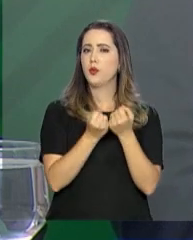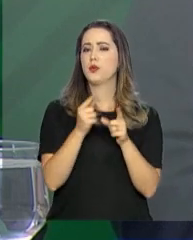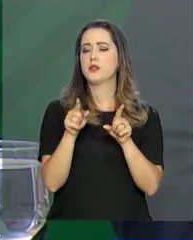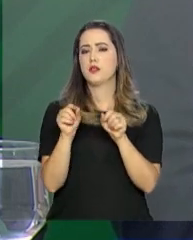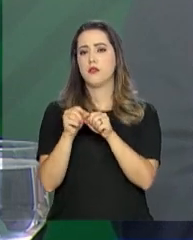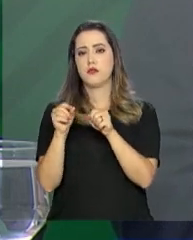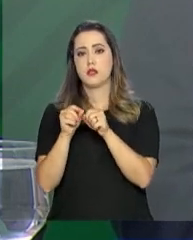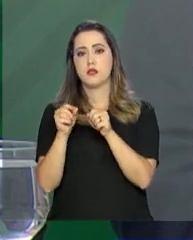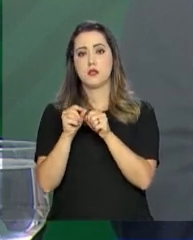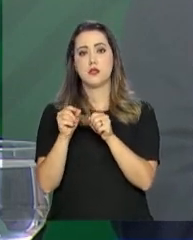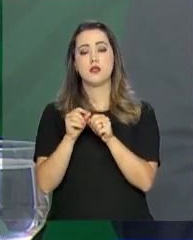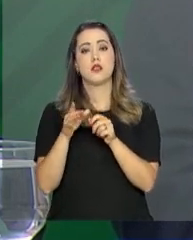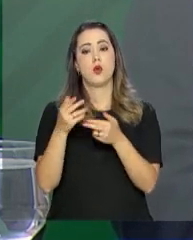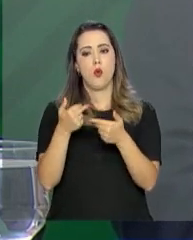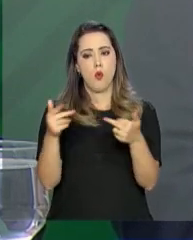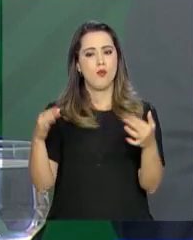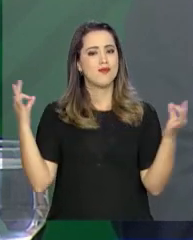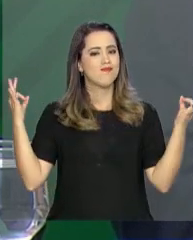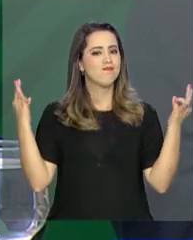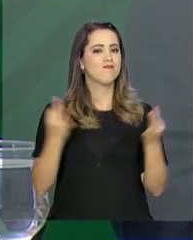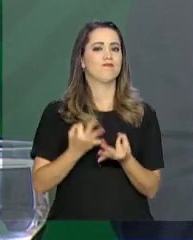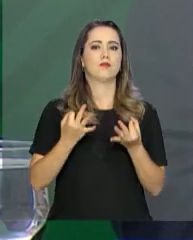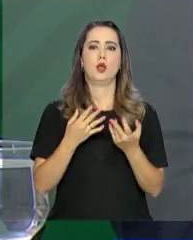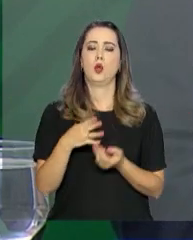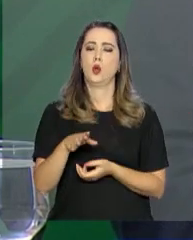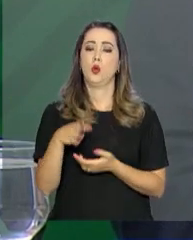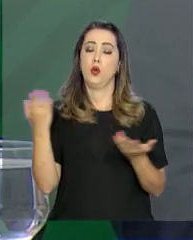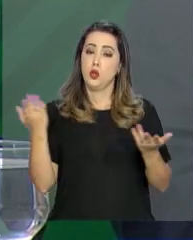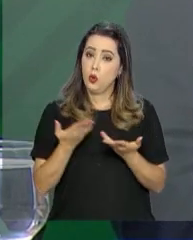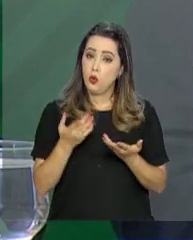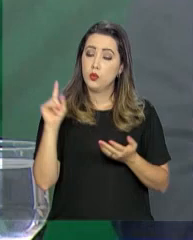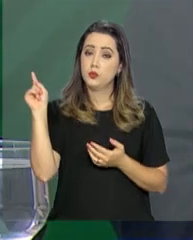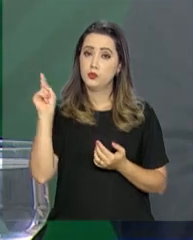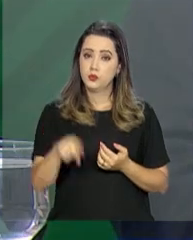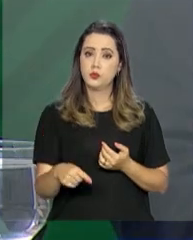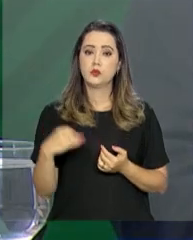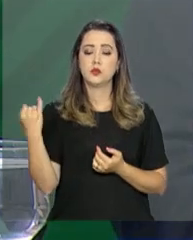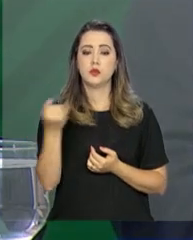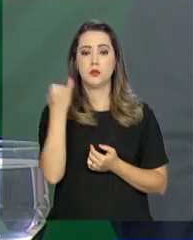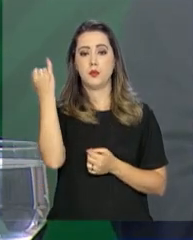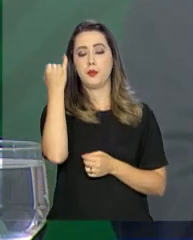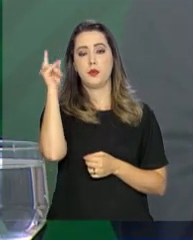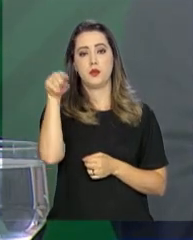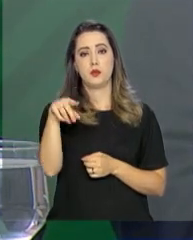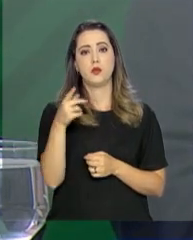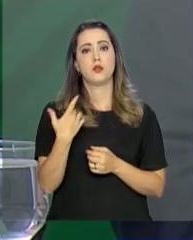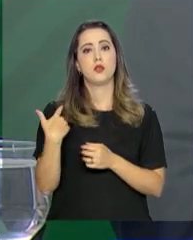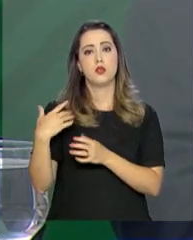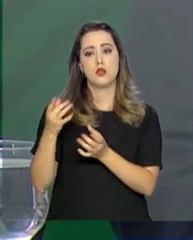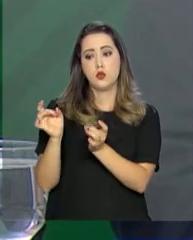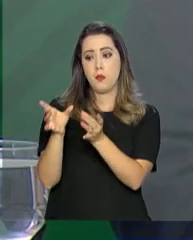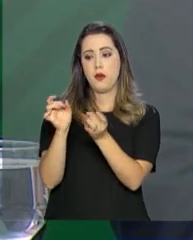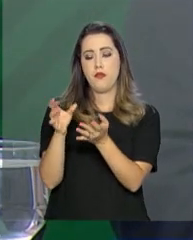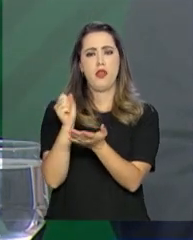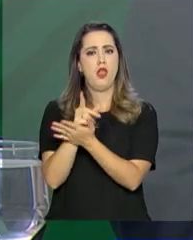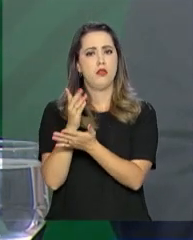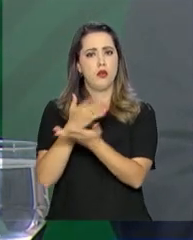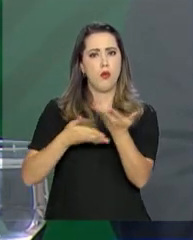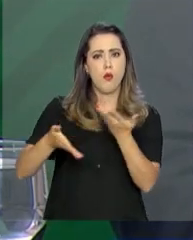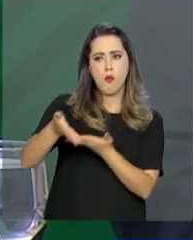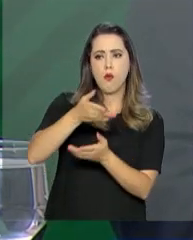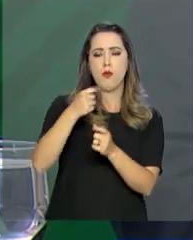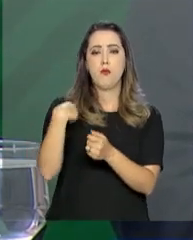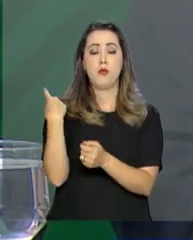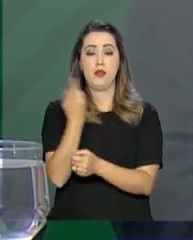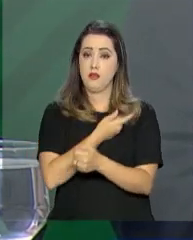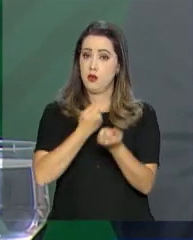conhecimento de ponta. Conhecimento que, nos dias de hoje, é essencial para a competitividade de nossa economia